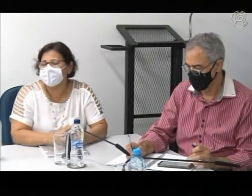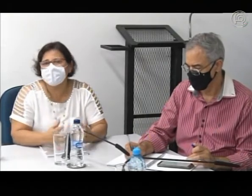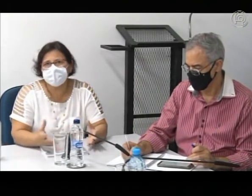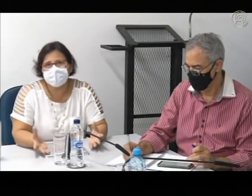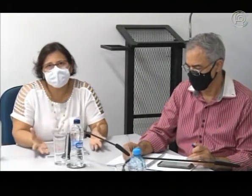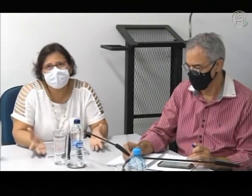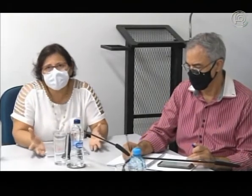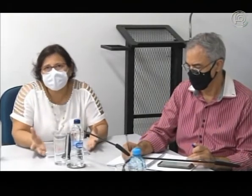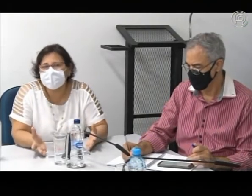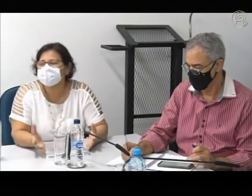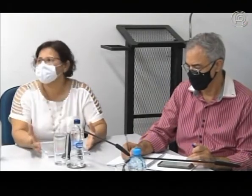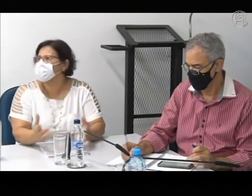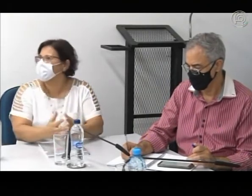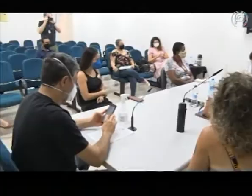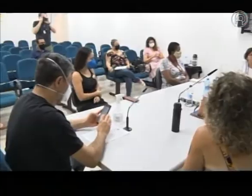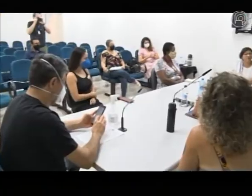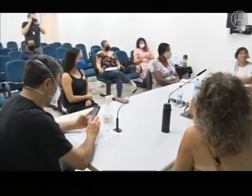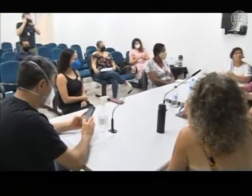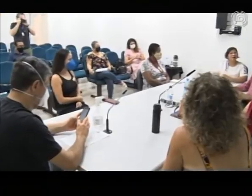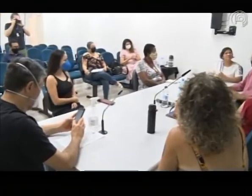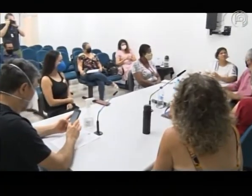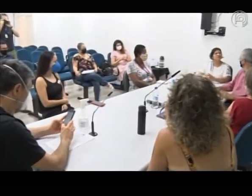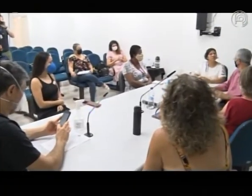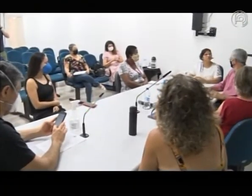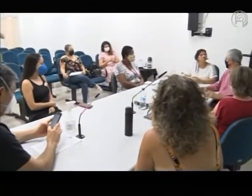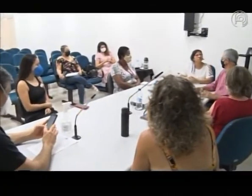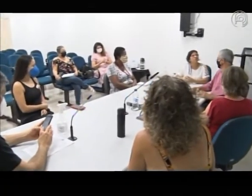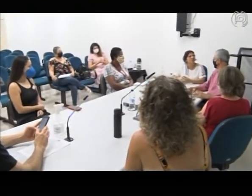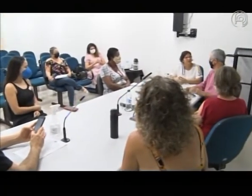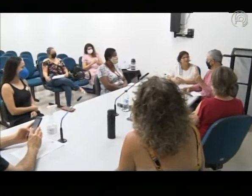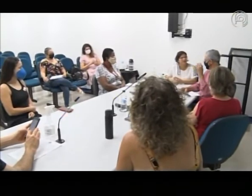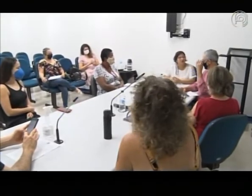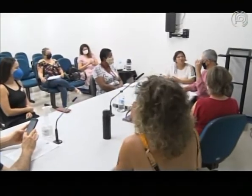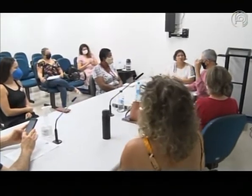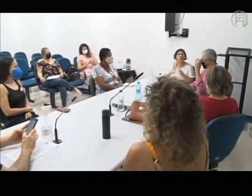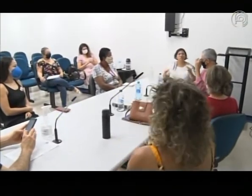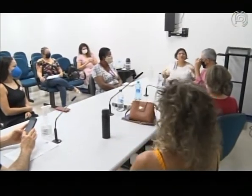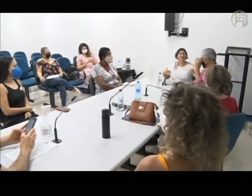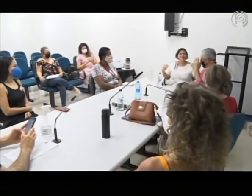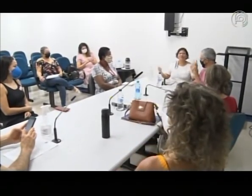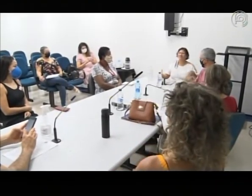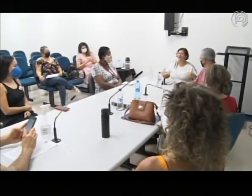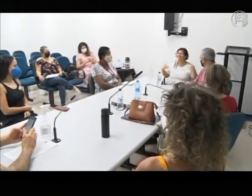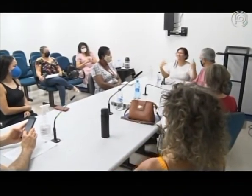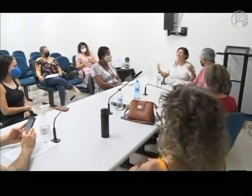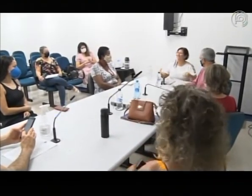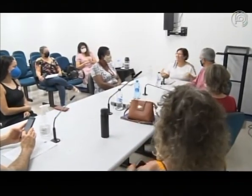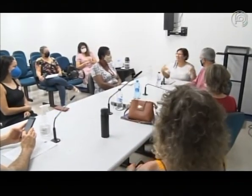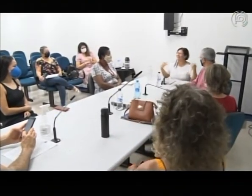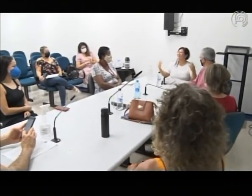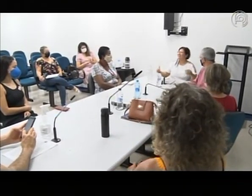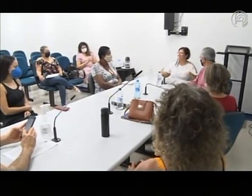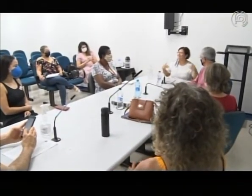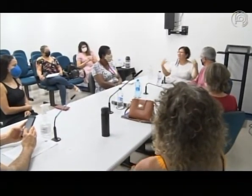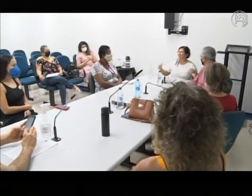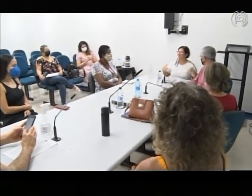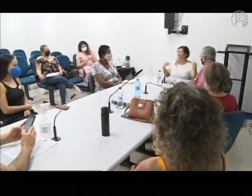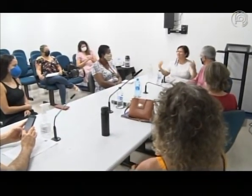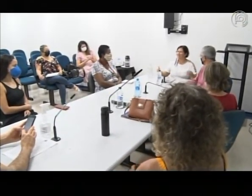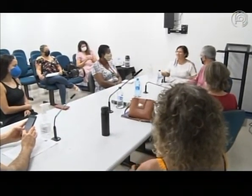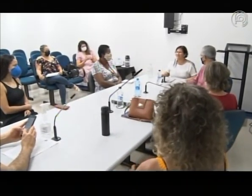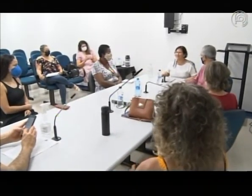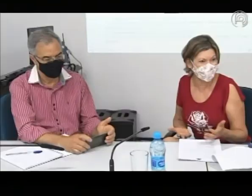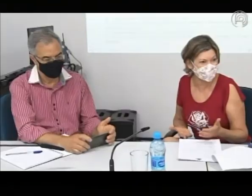femininos querem alterações na lei, aumentando o conselho de 20 para 24 vagas e que entidades como a